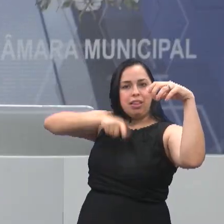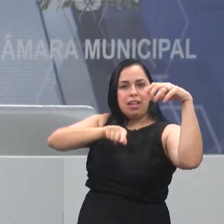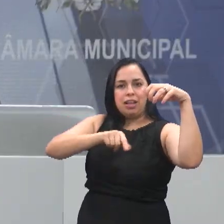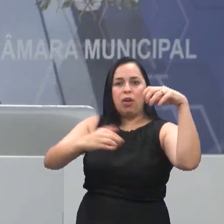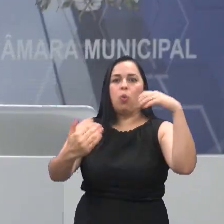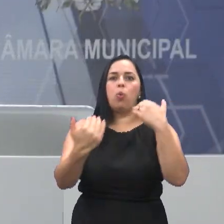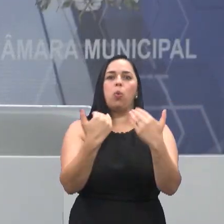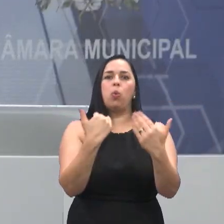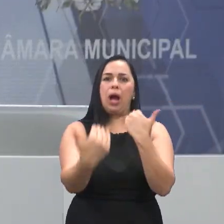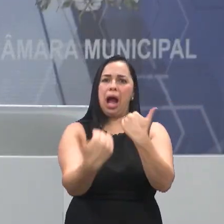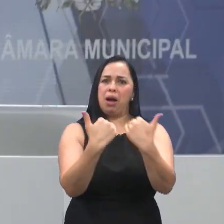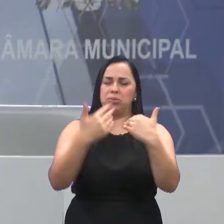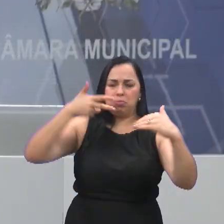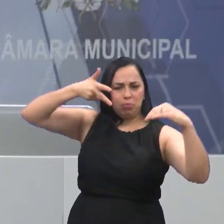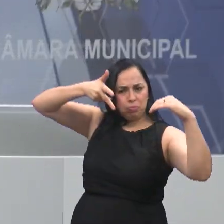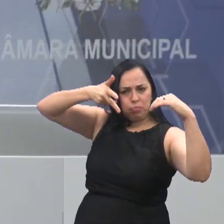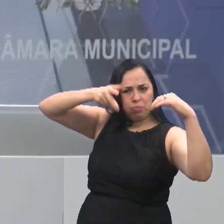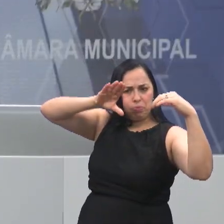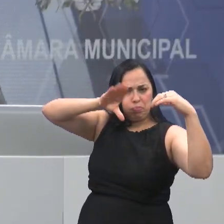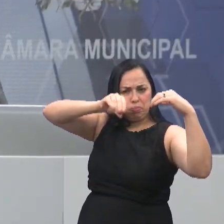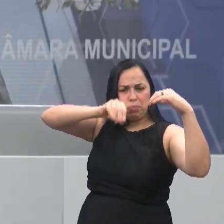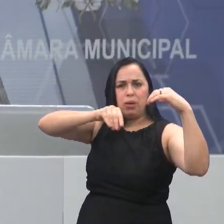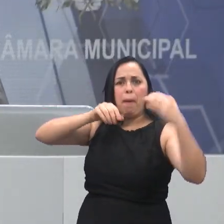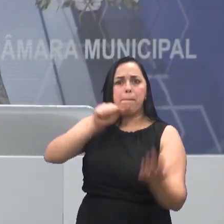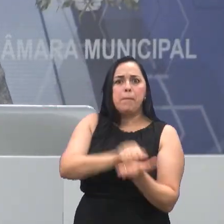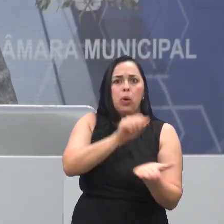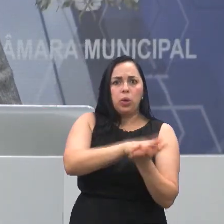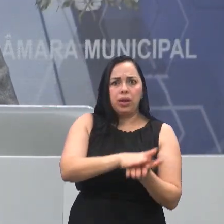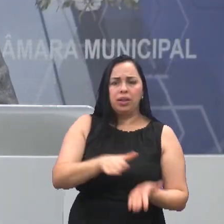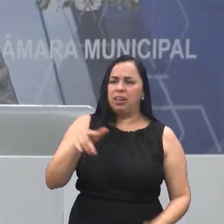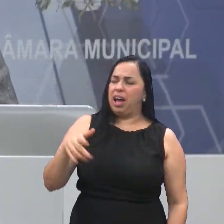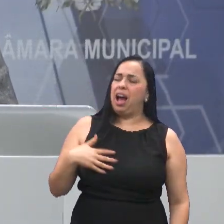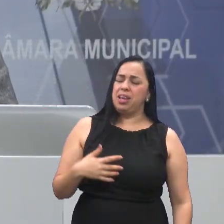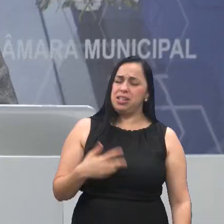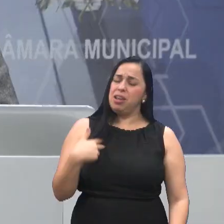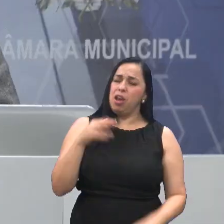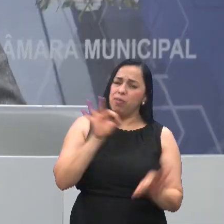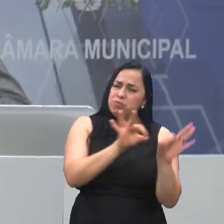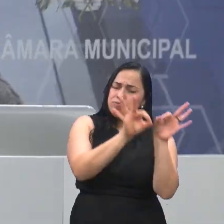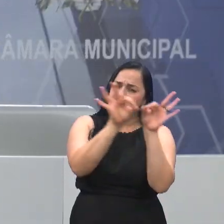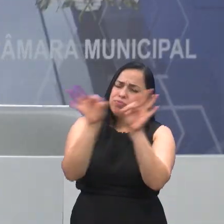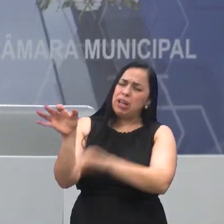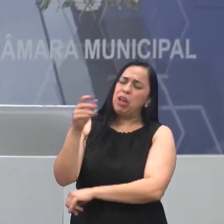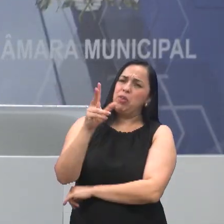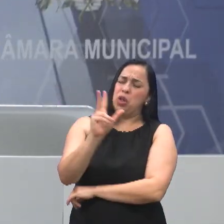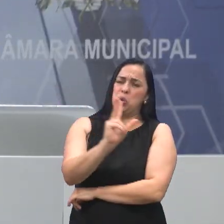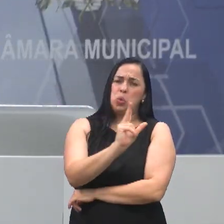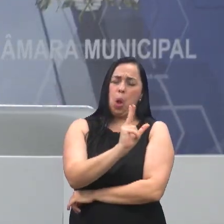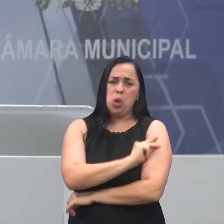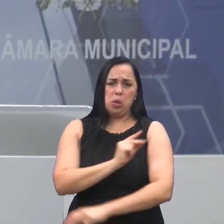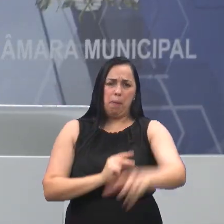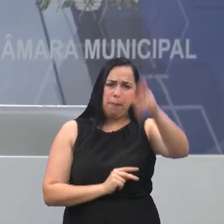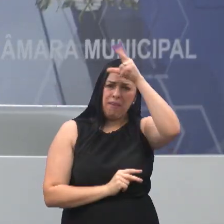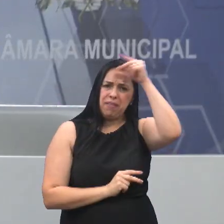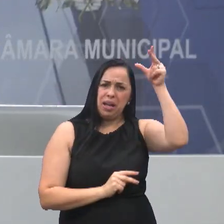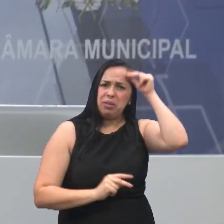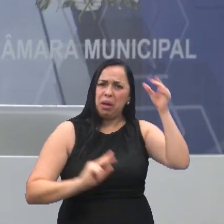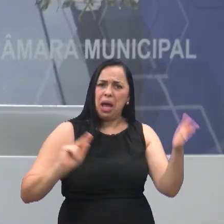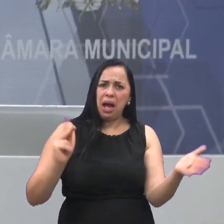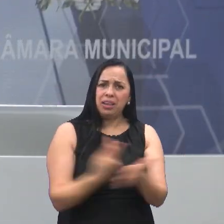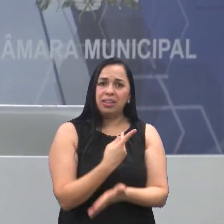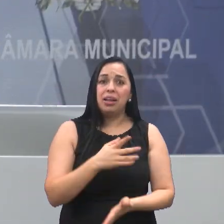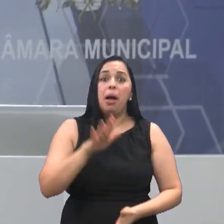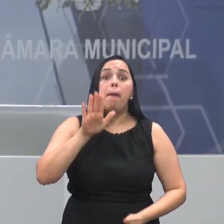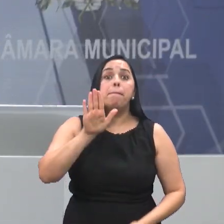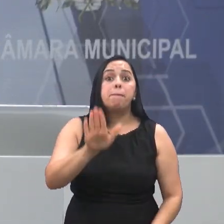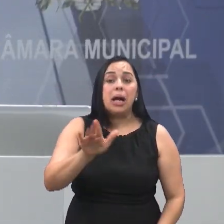na cidade, eu falei, caramba, esse prefeito é xarope, meu. Como é que o cara faz um negócio desse? Só que, por coincidência, o lugar que ele falou é a